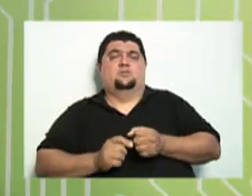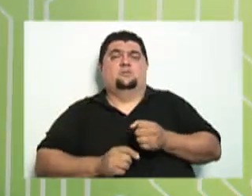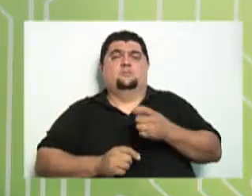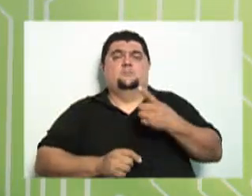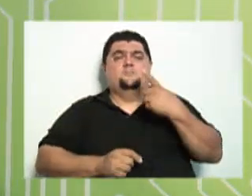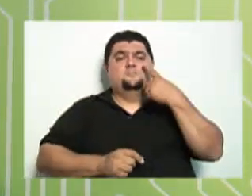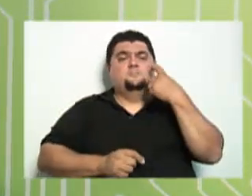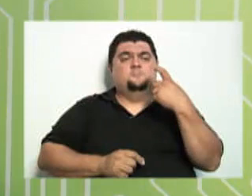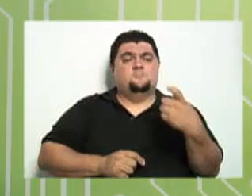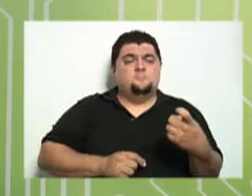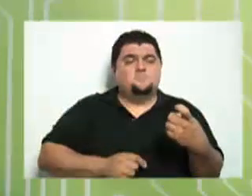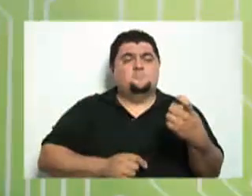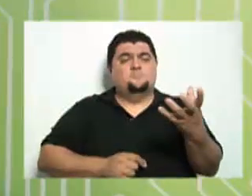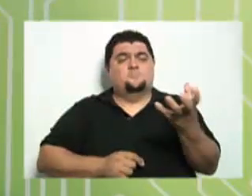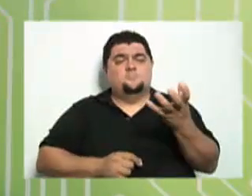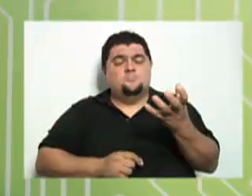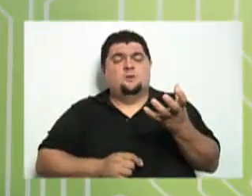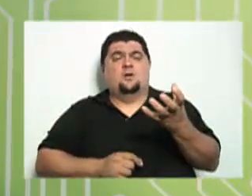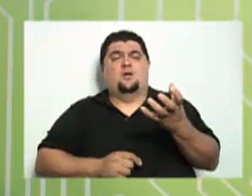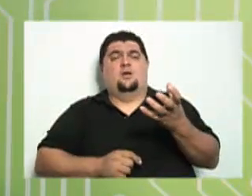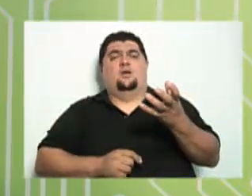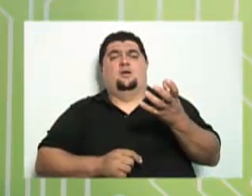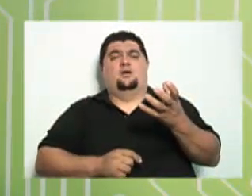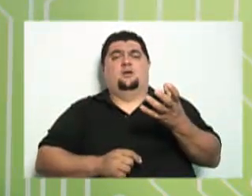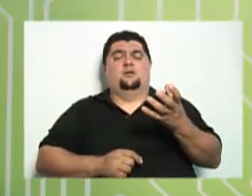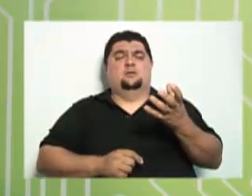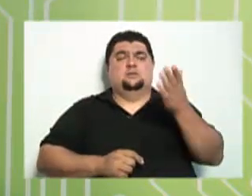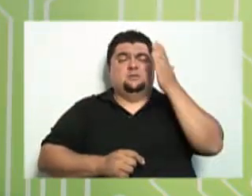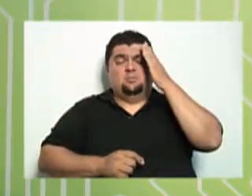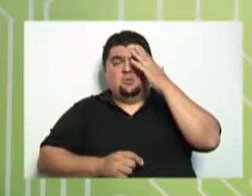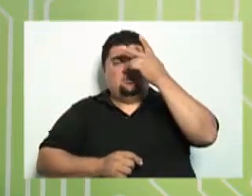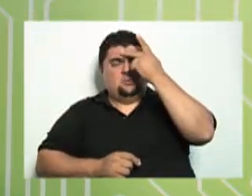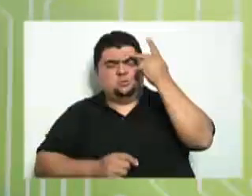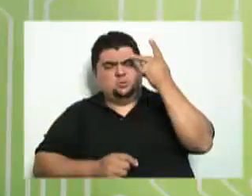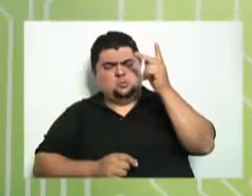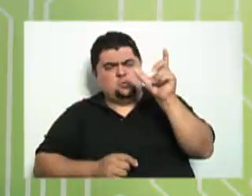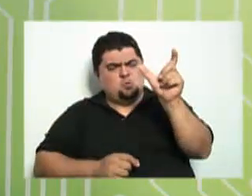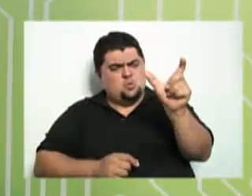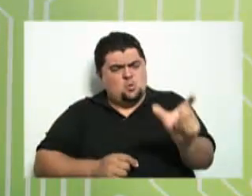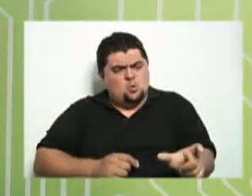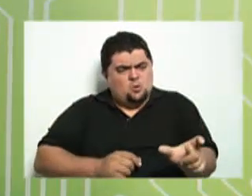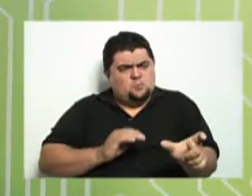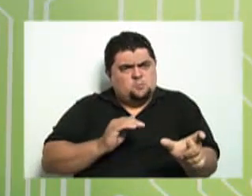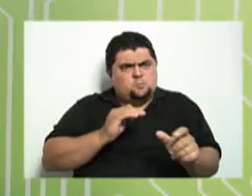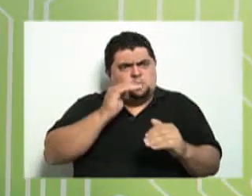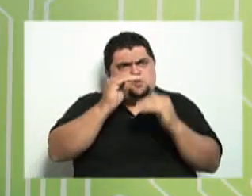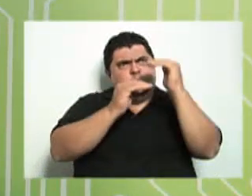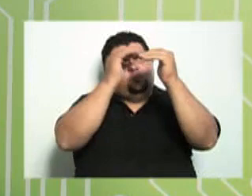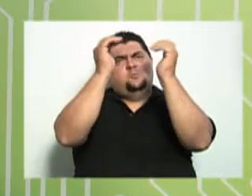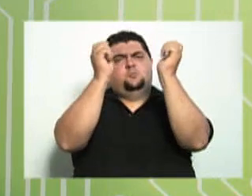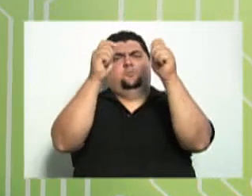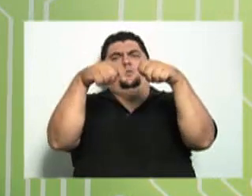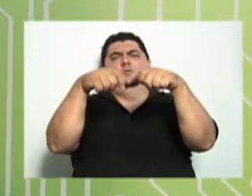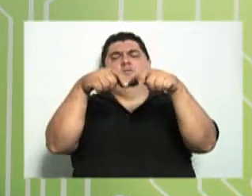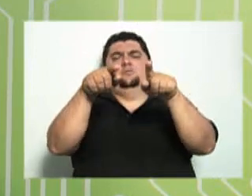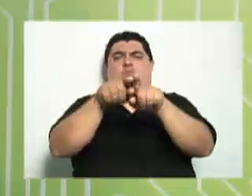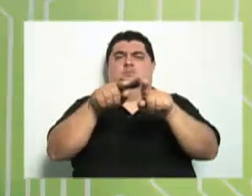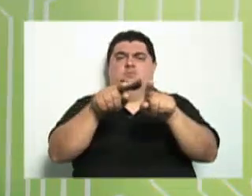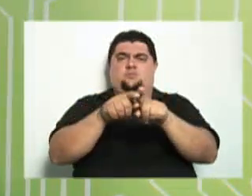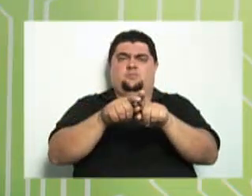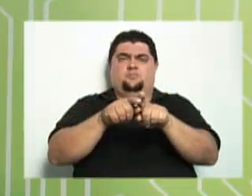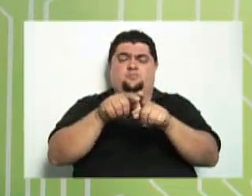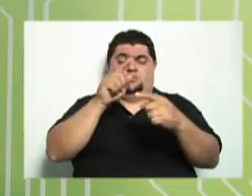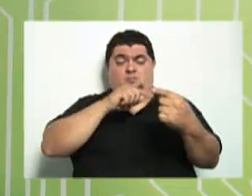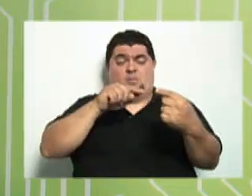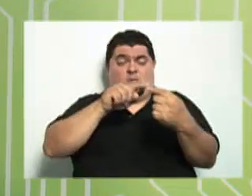buscar a potencialidade, o desenvolvimento, a total potencialidade da personalidade humana. Isso que parece ser um